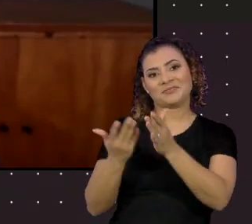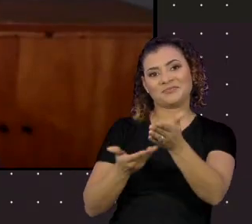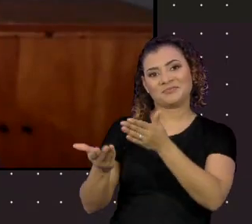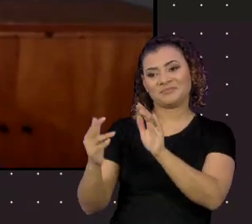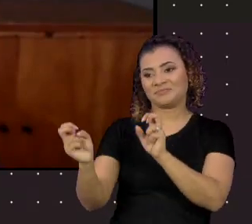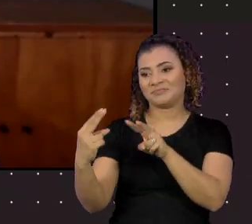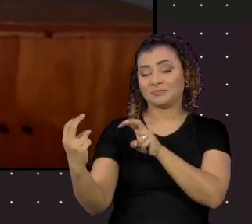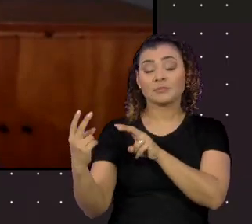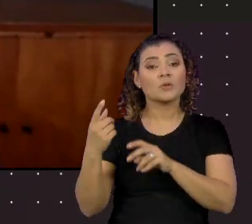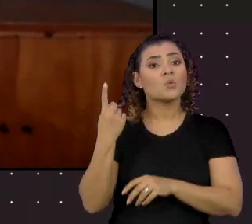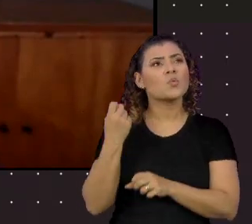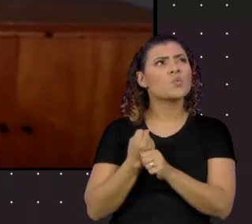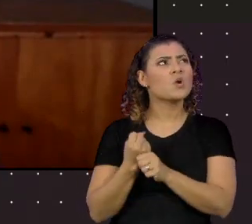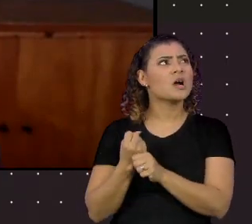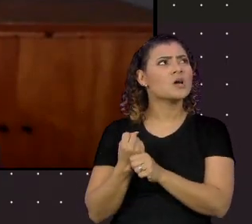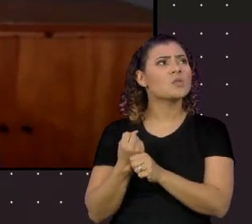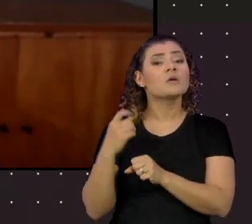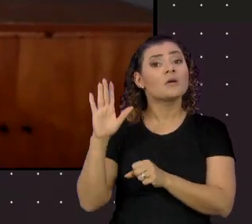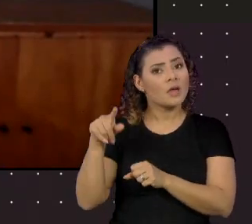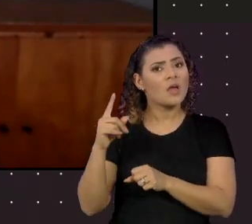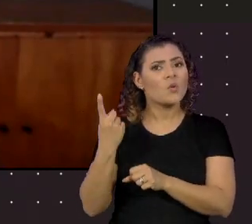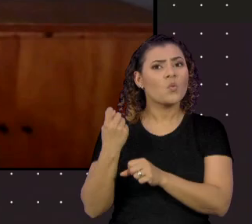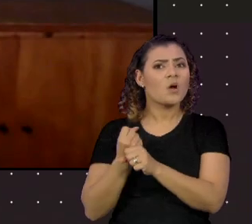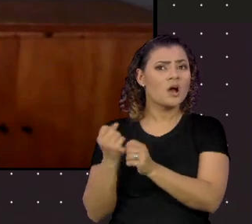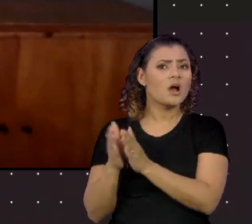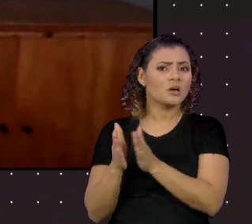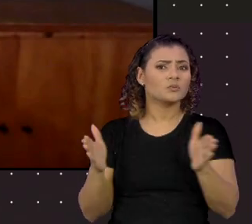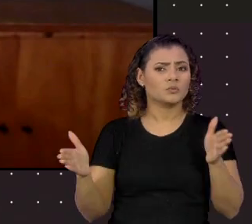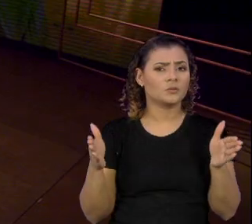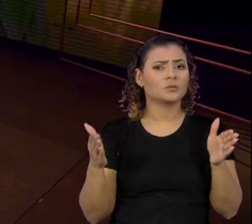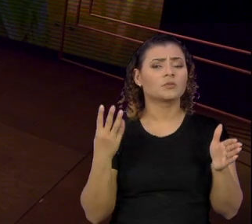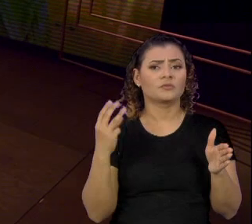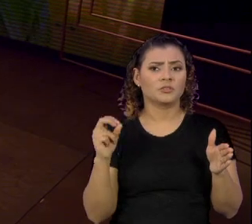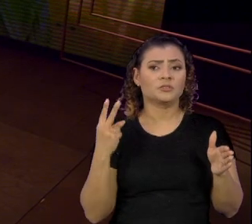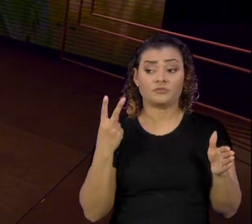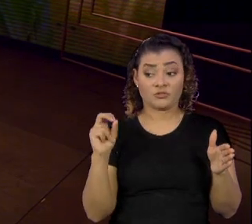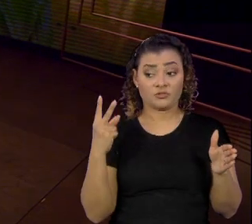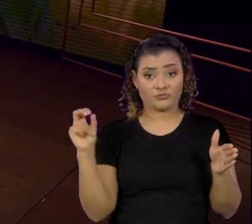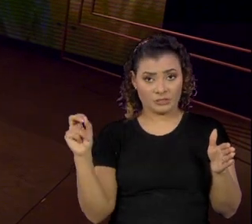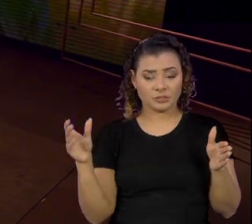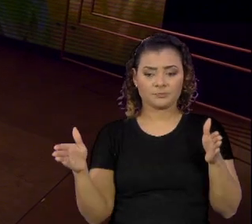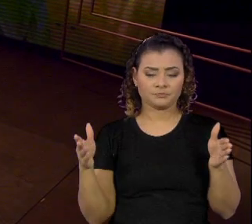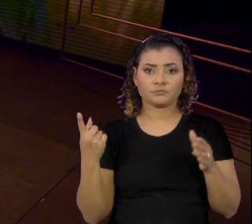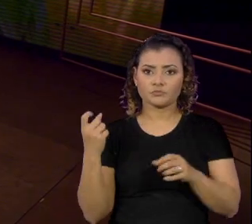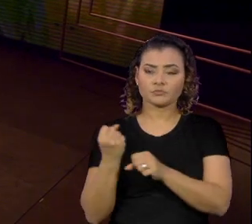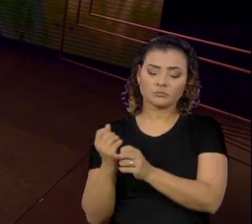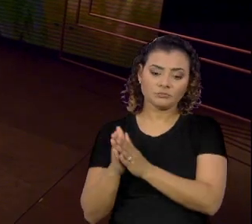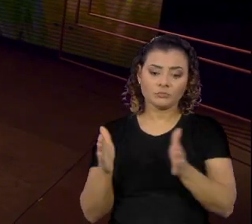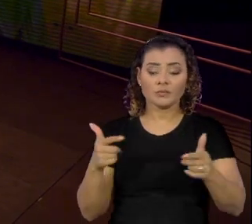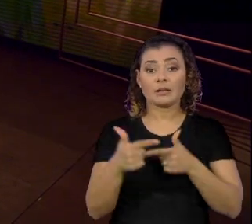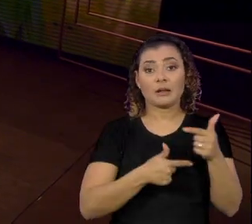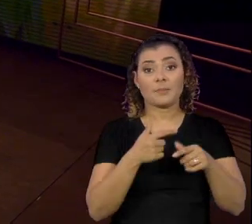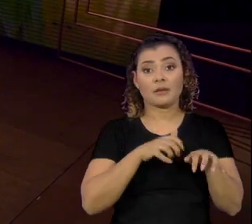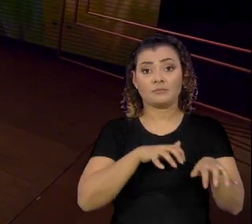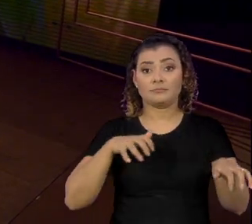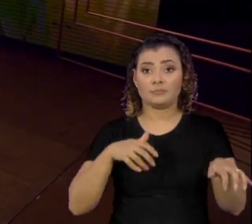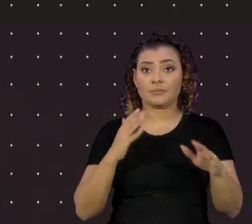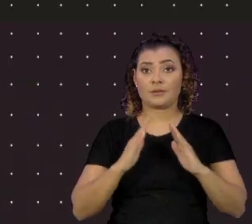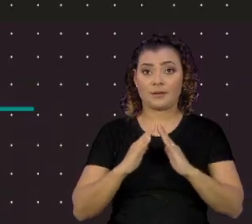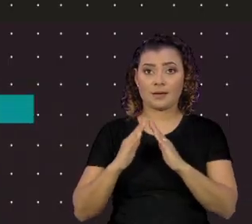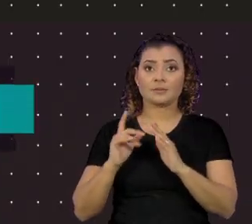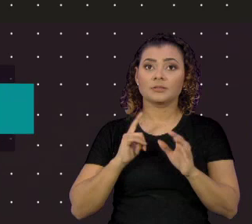fiquei a gente ficou um ano, né, durante a pandemia. Eu fiquei um ano trabalhando de casa, fiz